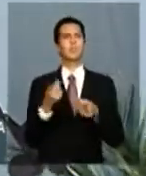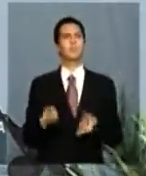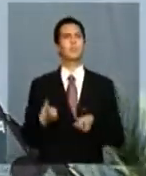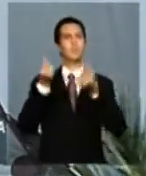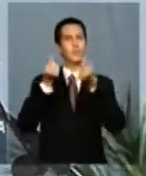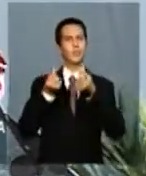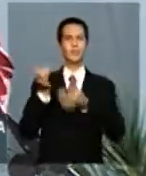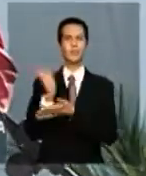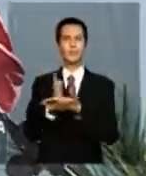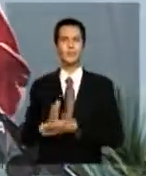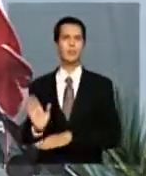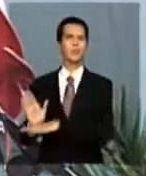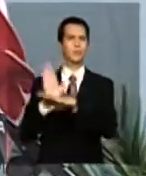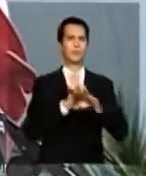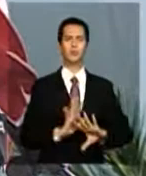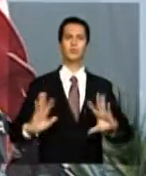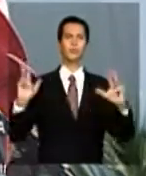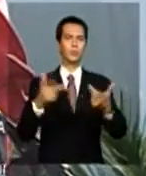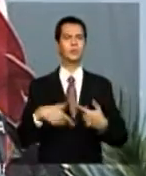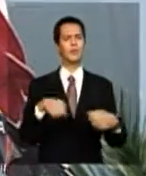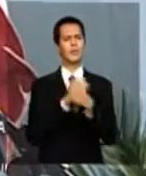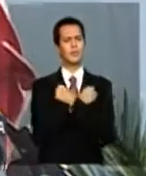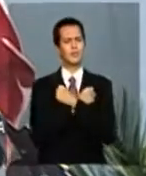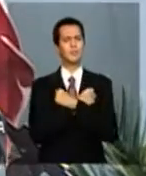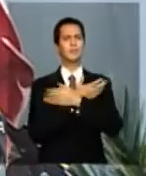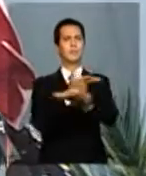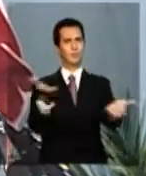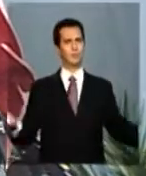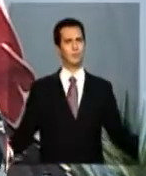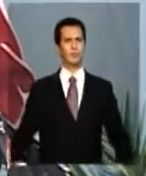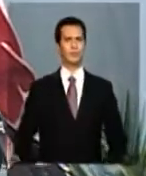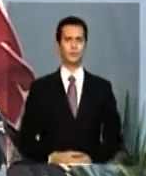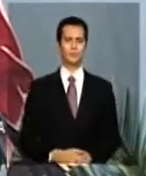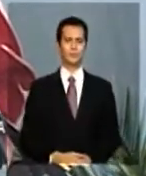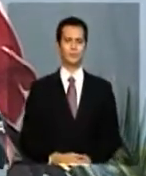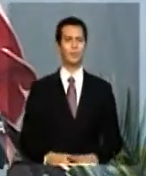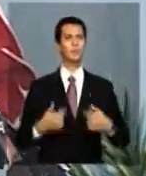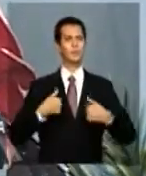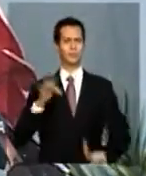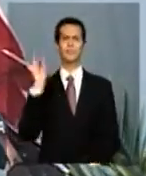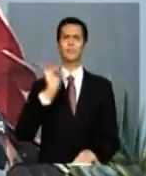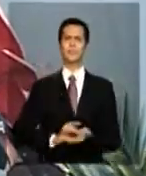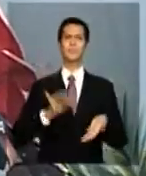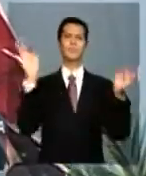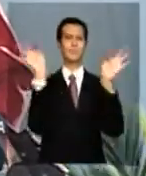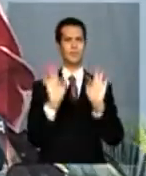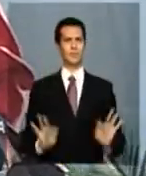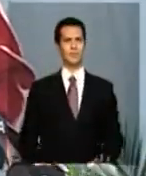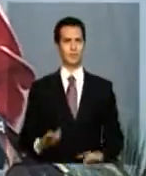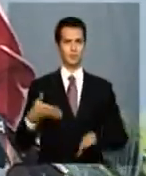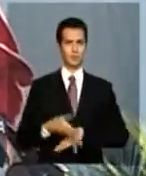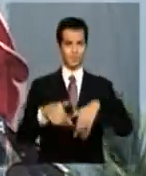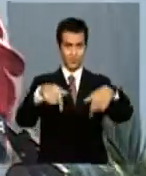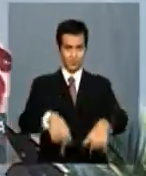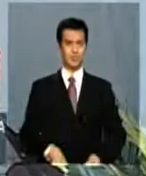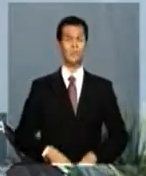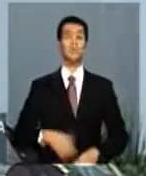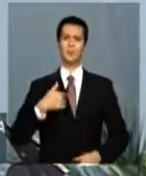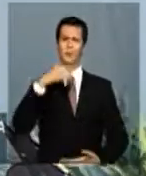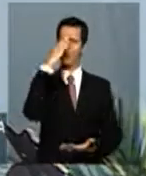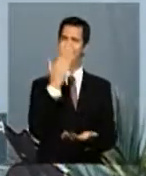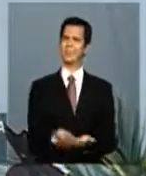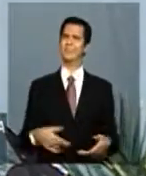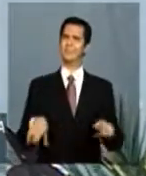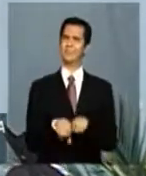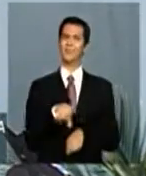riqueza. Um grande abraço a vocês todos. Eu, de fato, estou muito feliz de estar aqui. E acredito